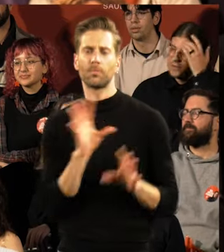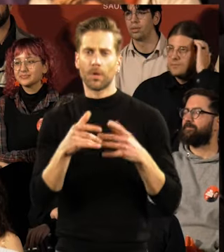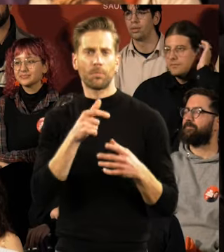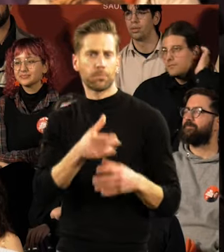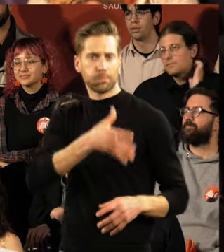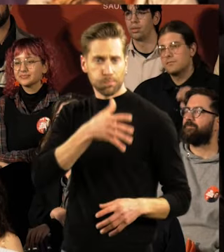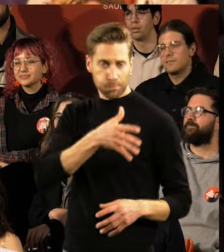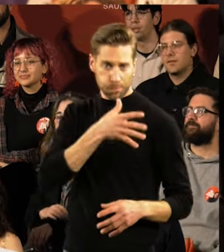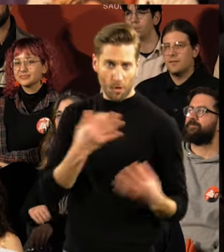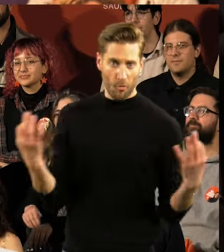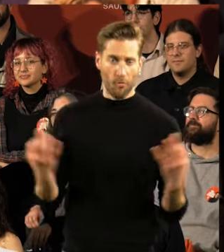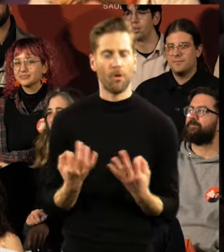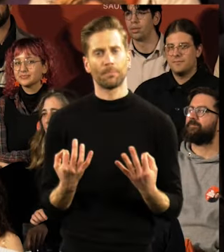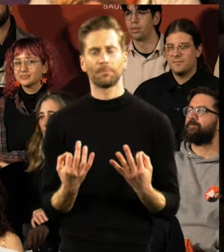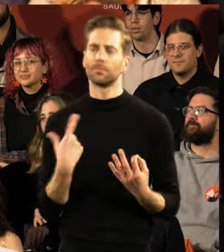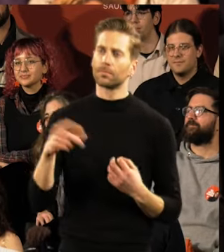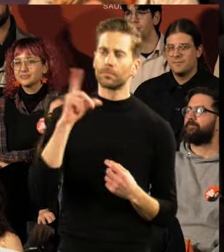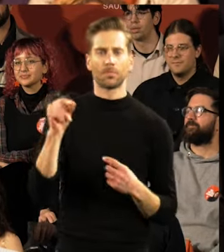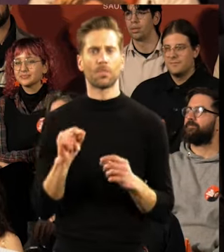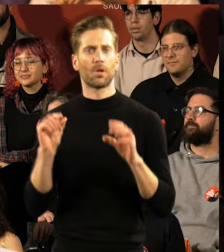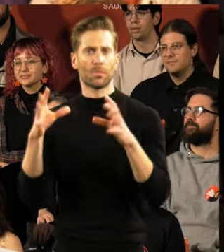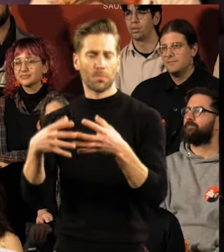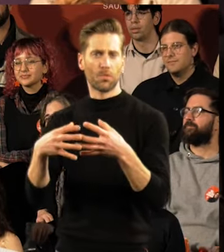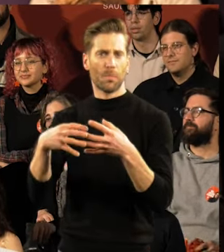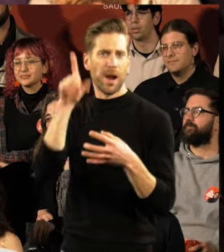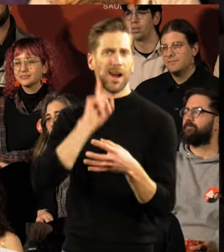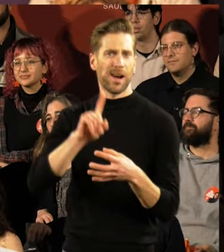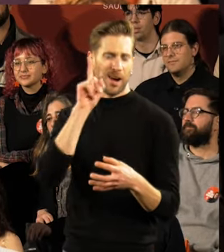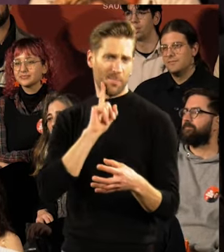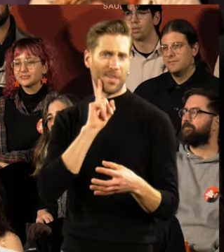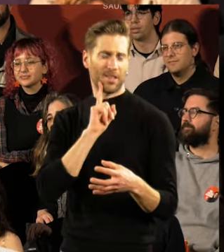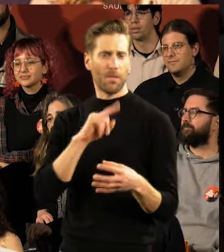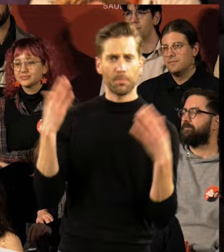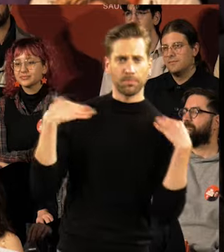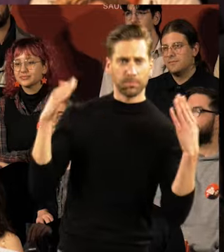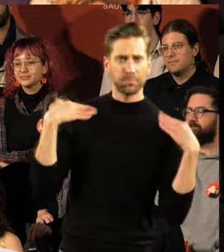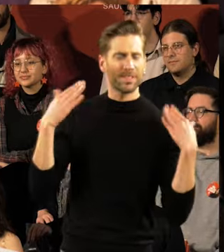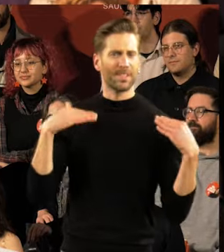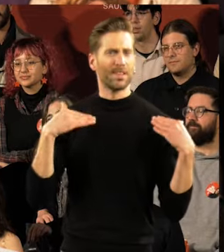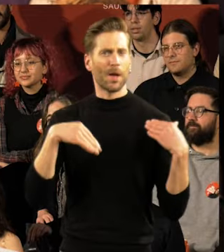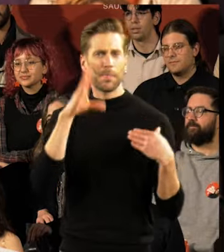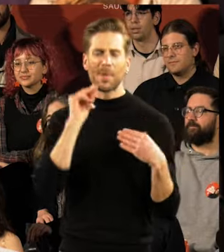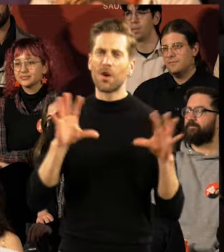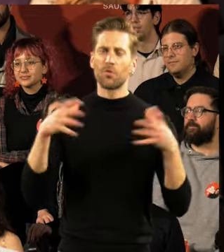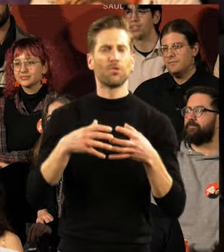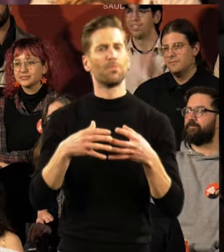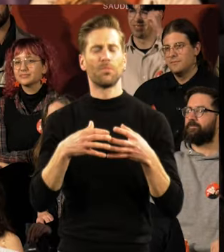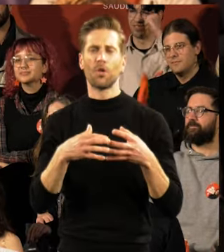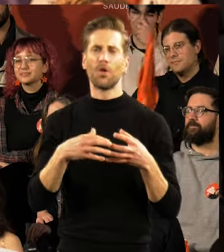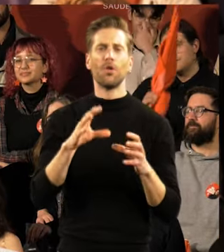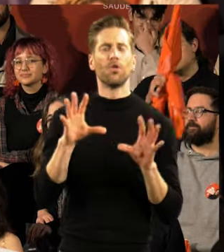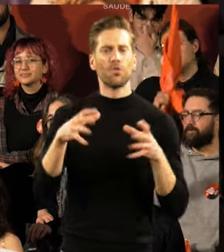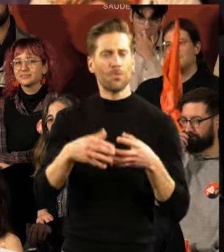desse comício havia um grupo de mulheres que estava a ensaiar, Mulheres da Fábrica, julgo que se chama, Grupo das